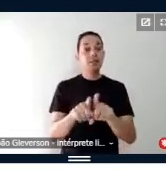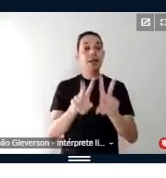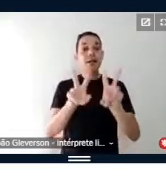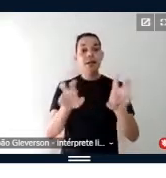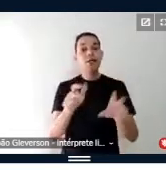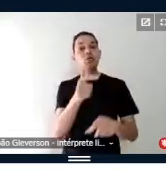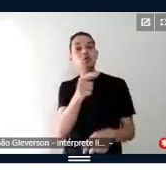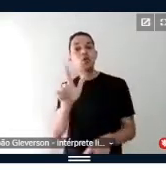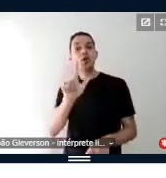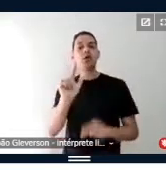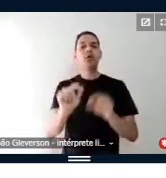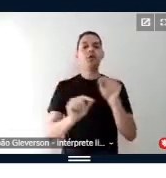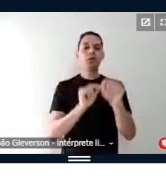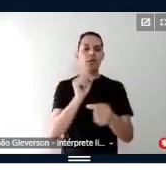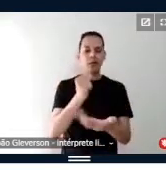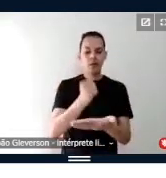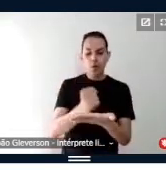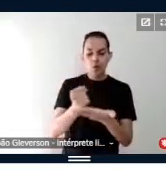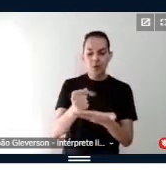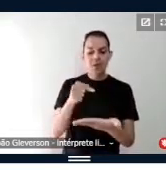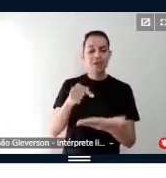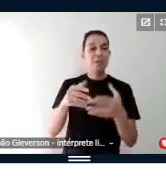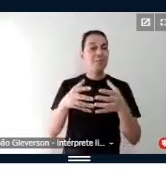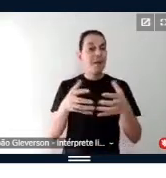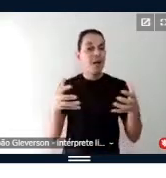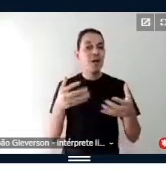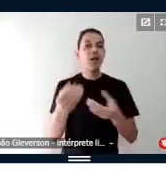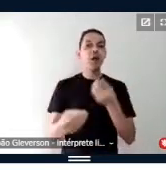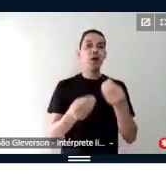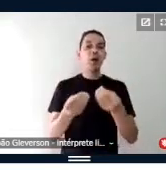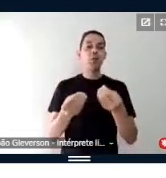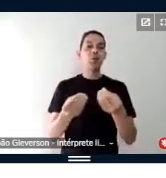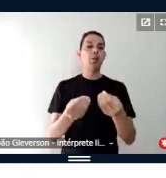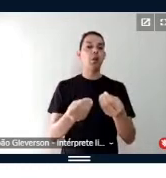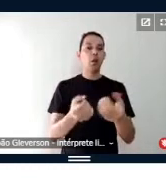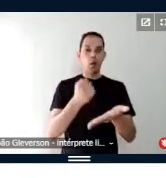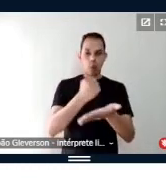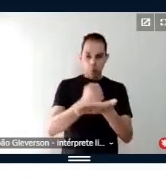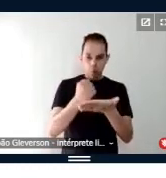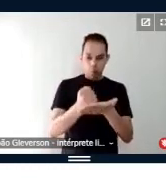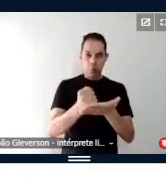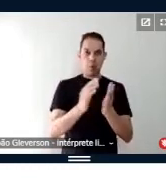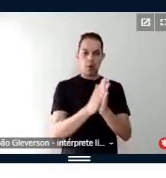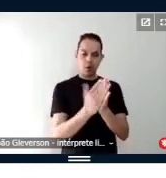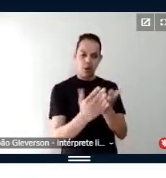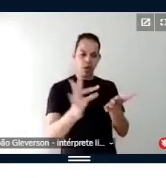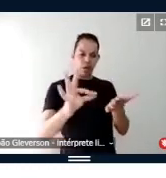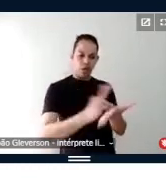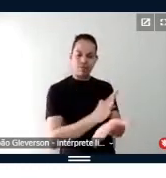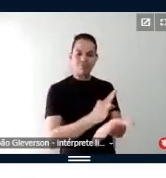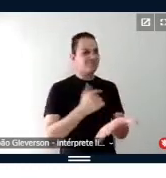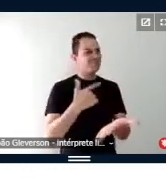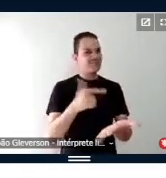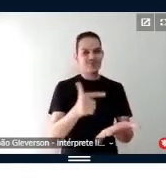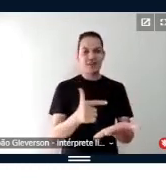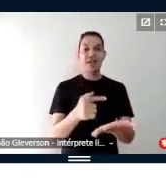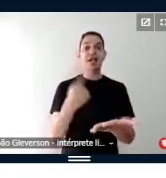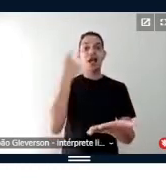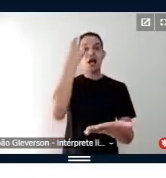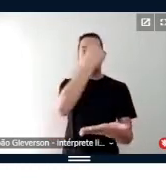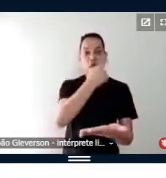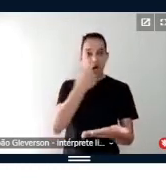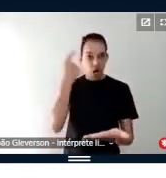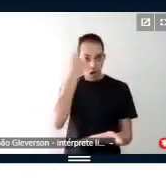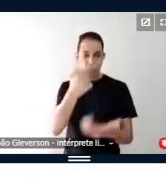é que a maioria dos contratos é realizado por hora de serviço. Então, até no pagamento da tradução, isso não